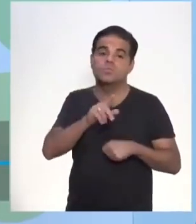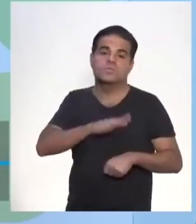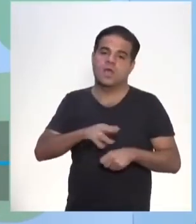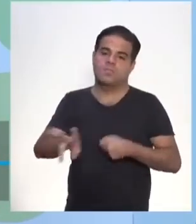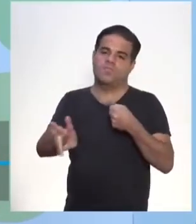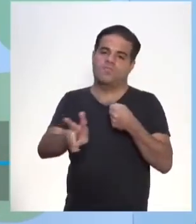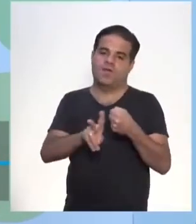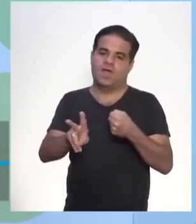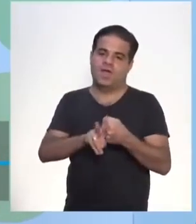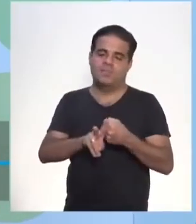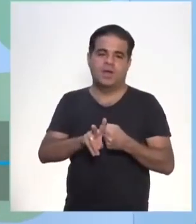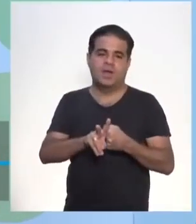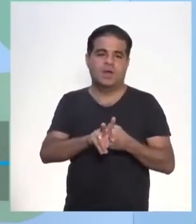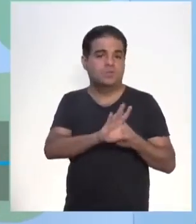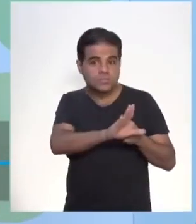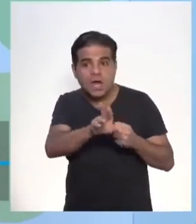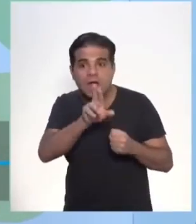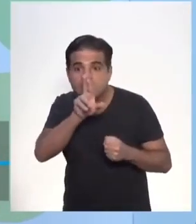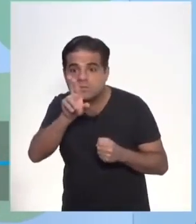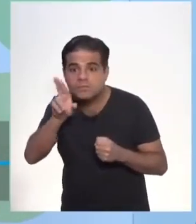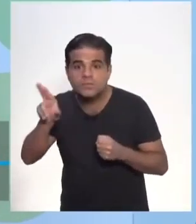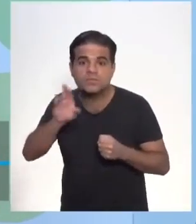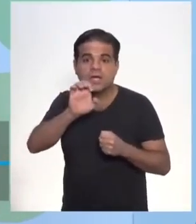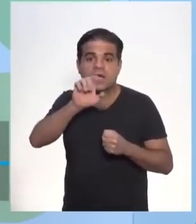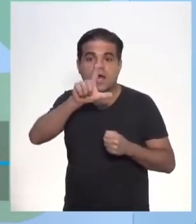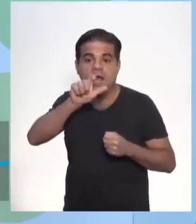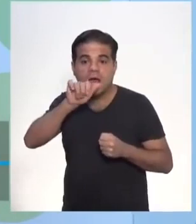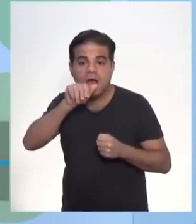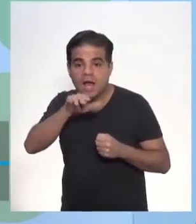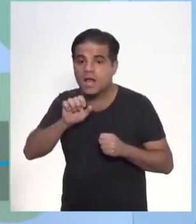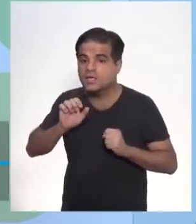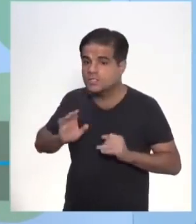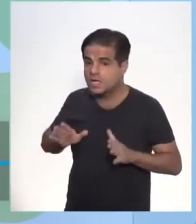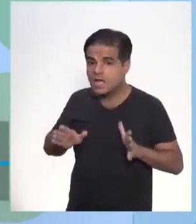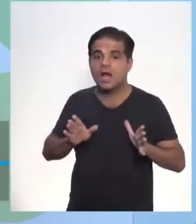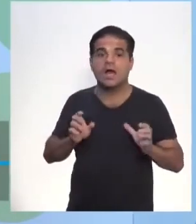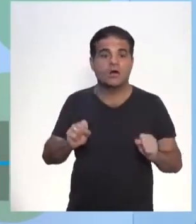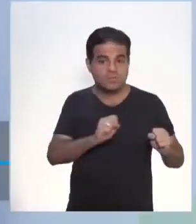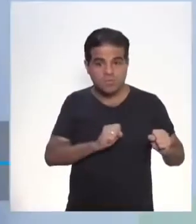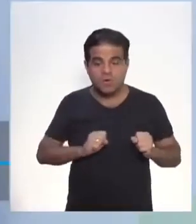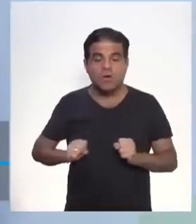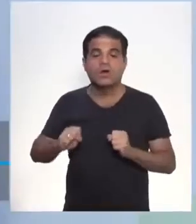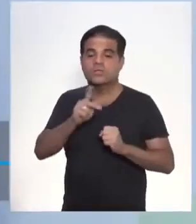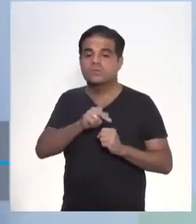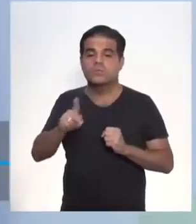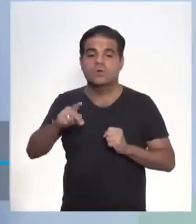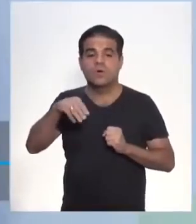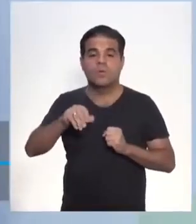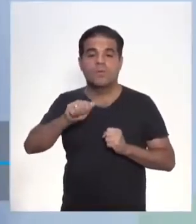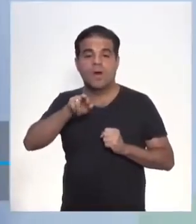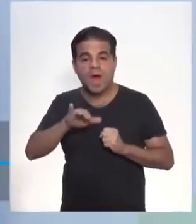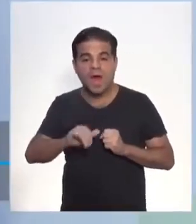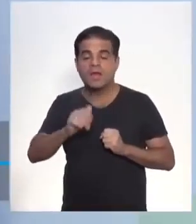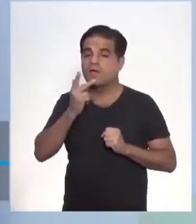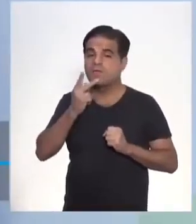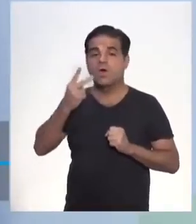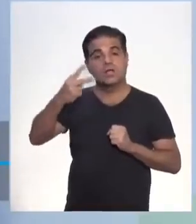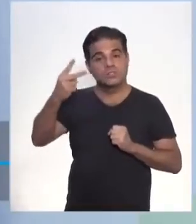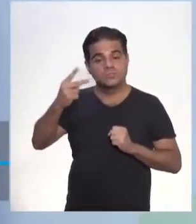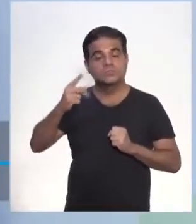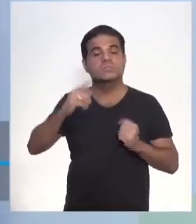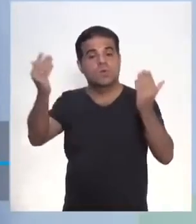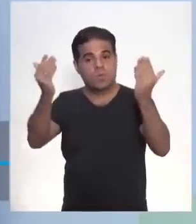verbal. Tá? Alguém respondeu mais, ou Elaine? Alguém participou? Porque agora eles podem ter... A Pro Maria tinha colocado essa questão que a segunda tem